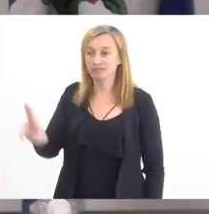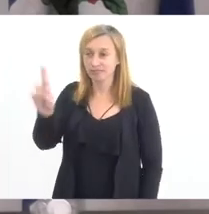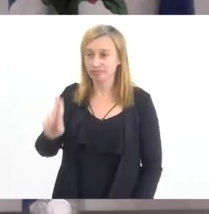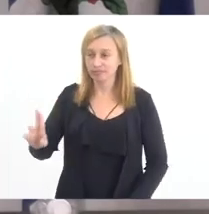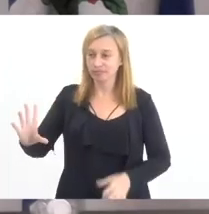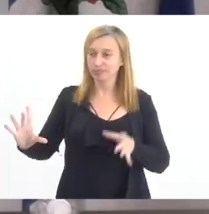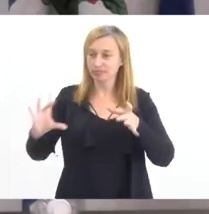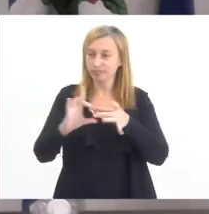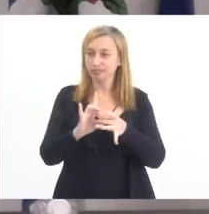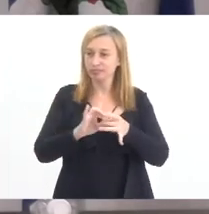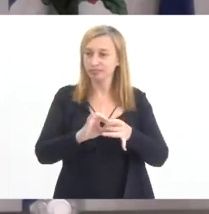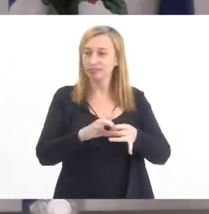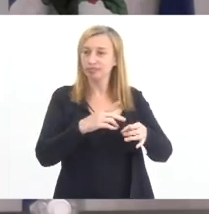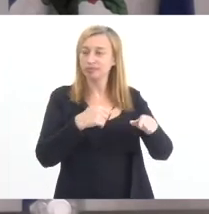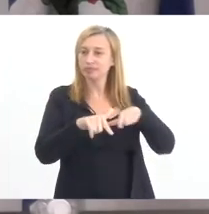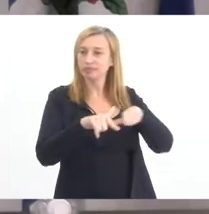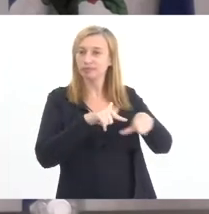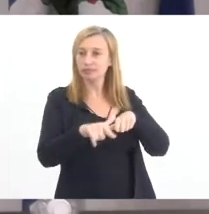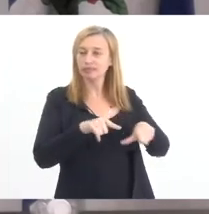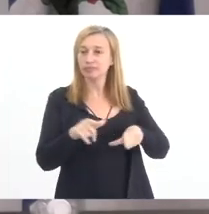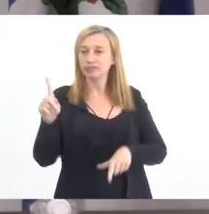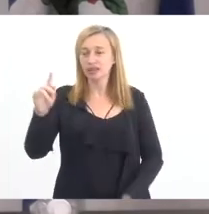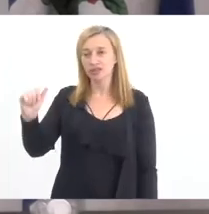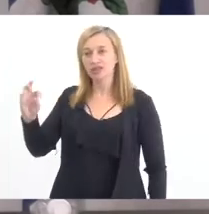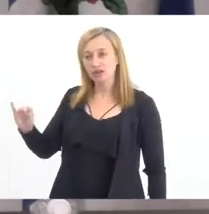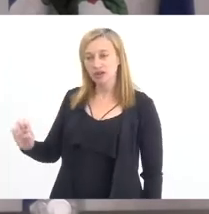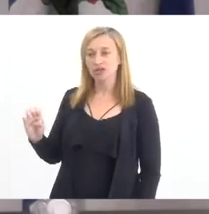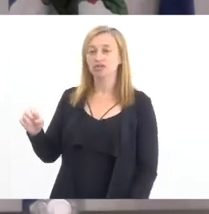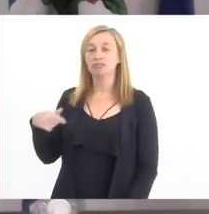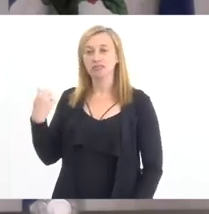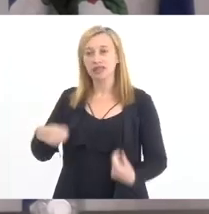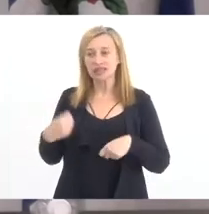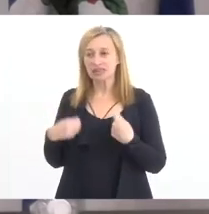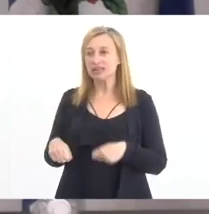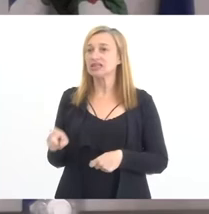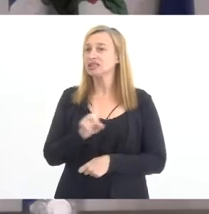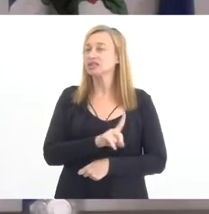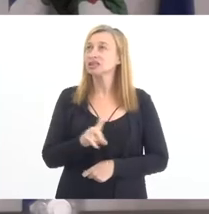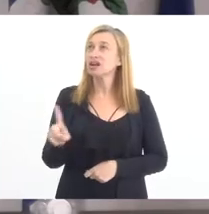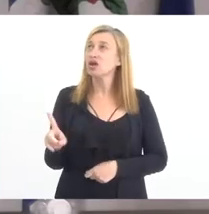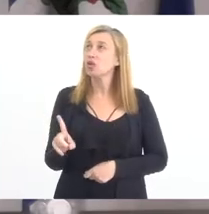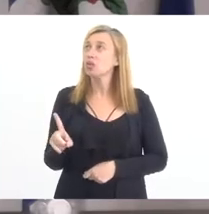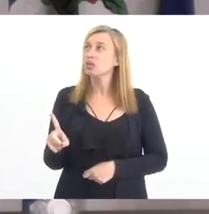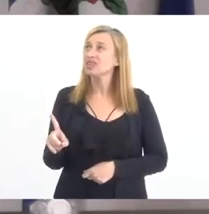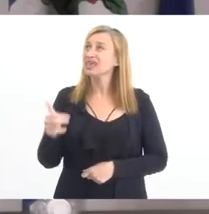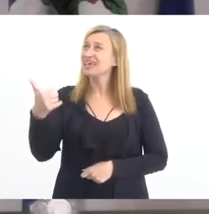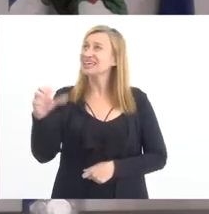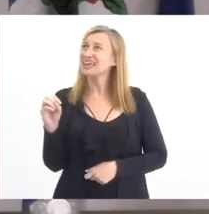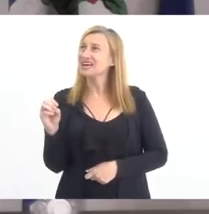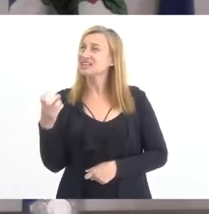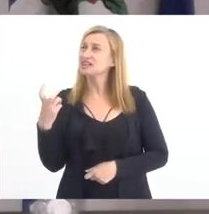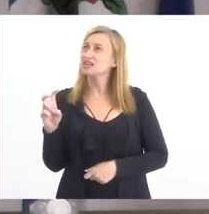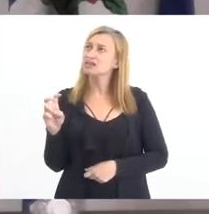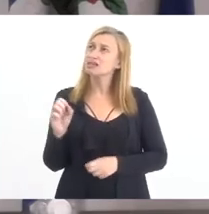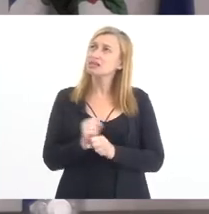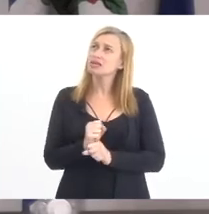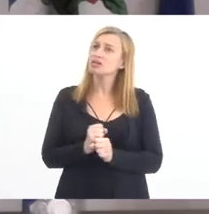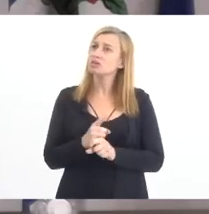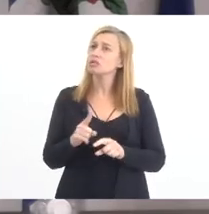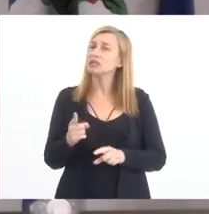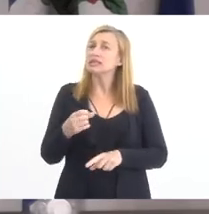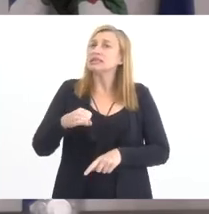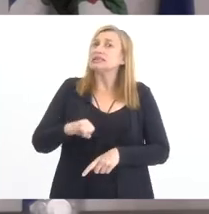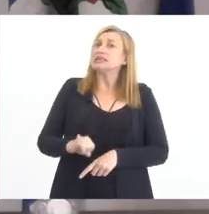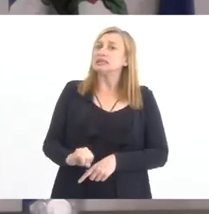consolidada para prestar o serviço que a Zona Oeste precisa, não daqui a 10, 15 anos, se